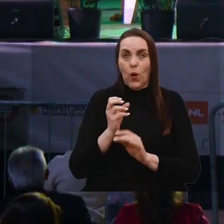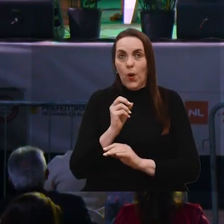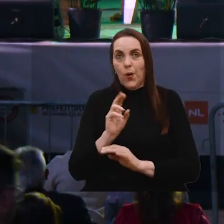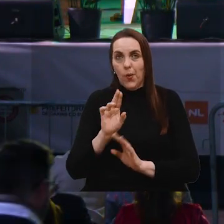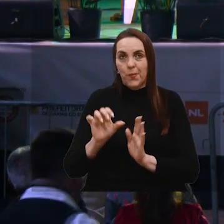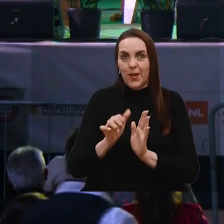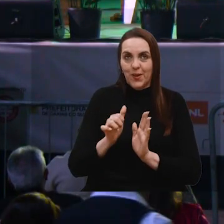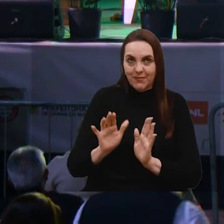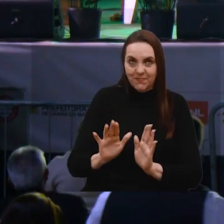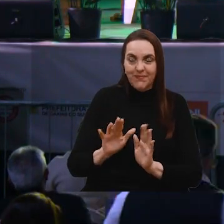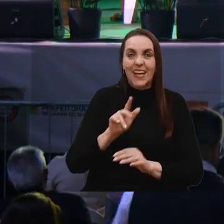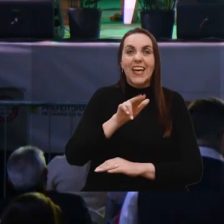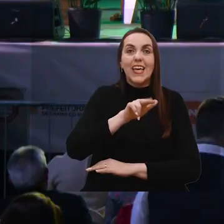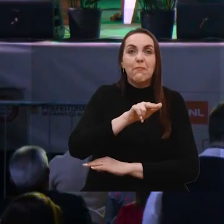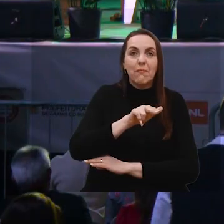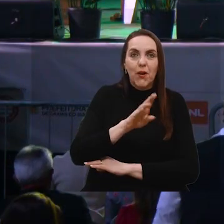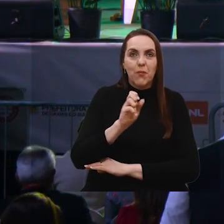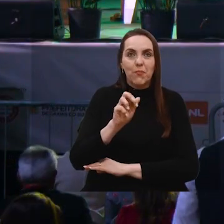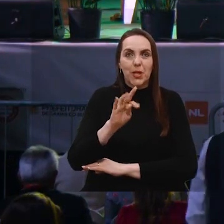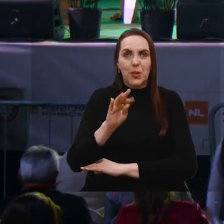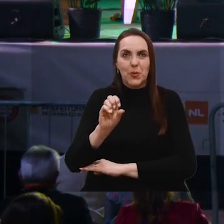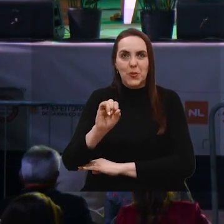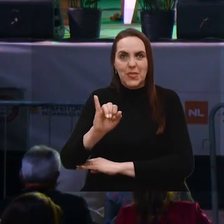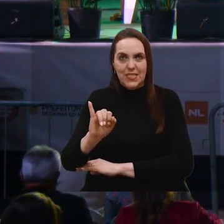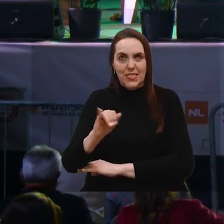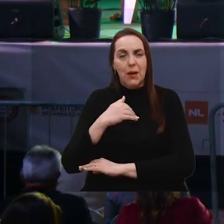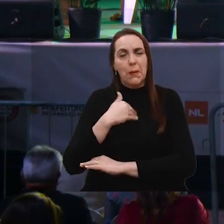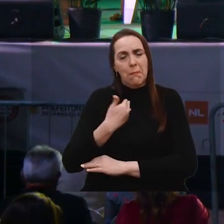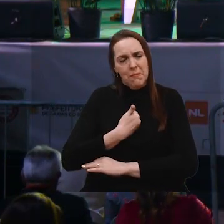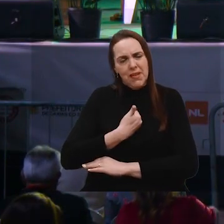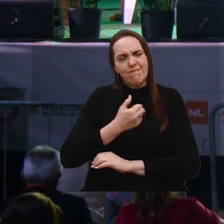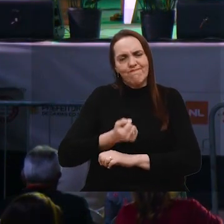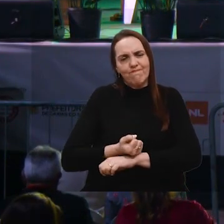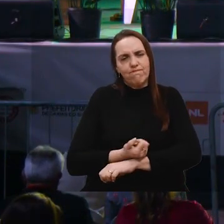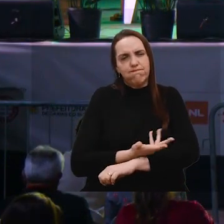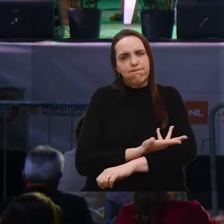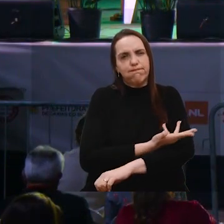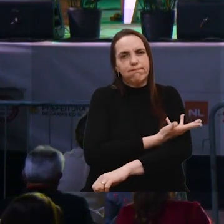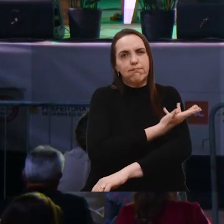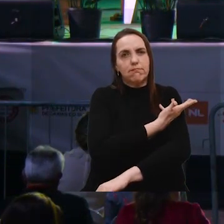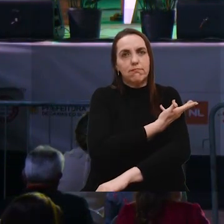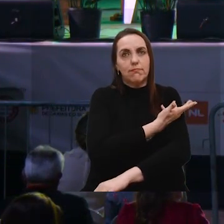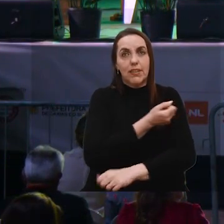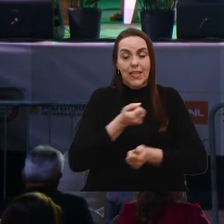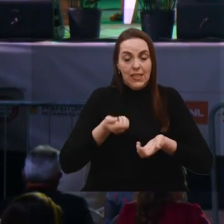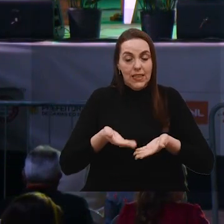Irmãos Bertucci, é para mim uma grande emoção.